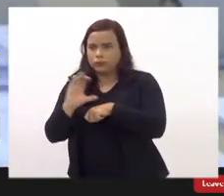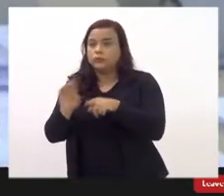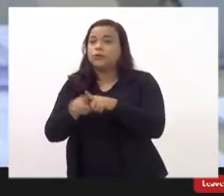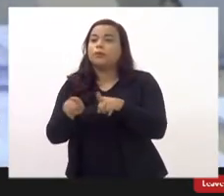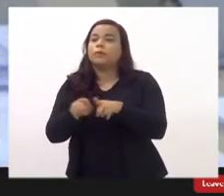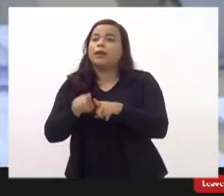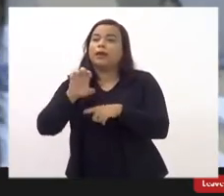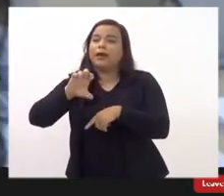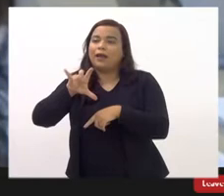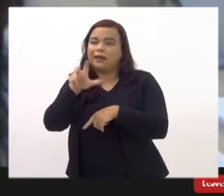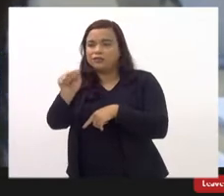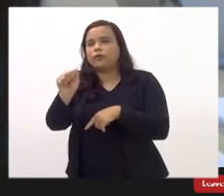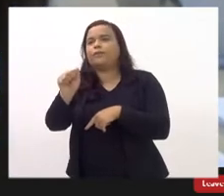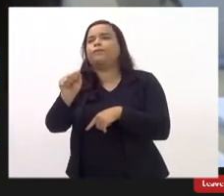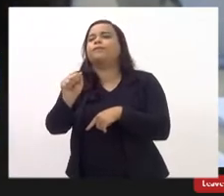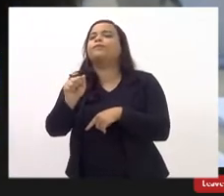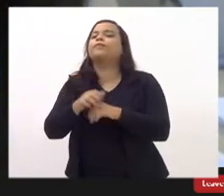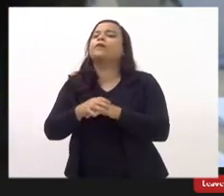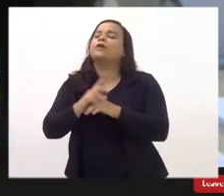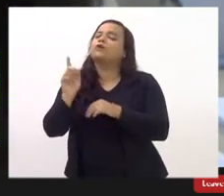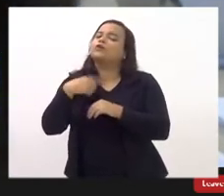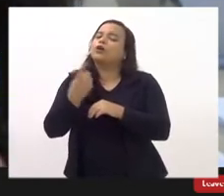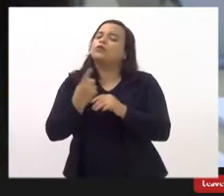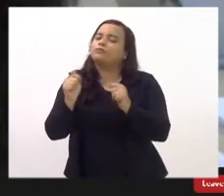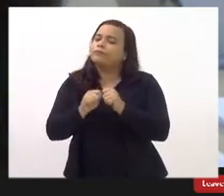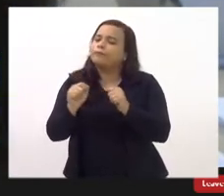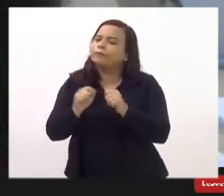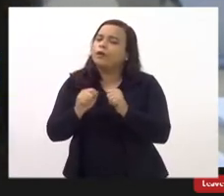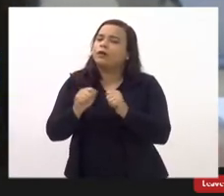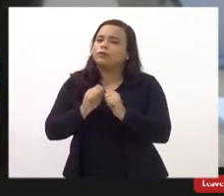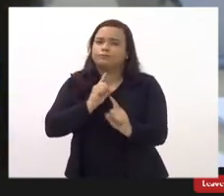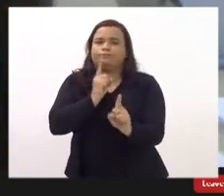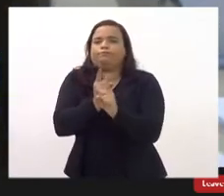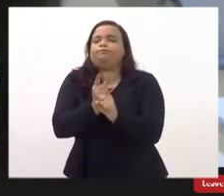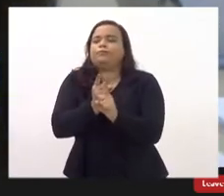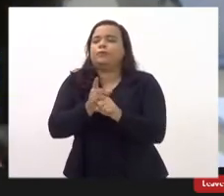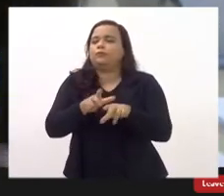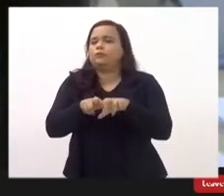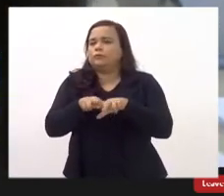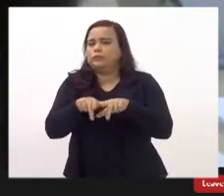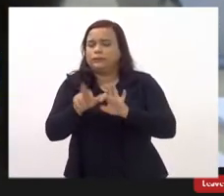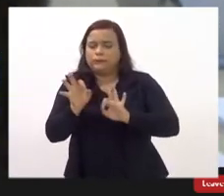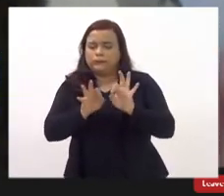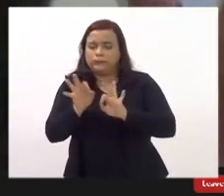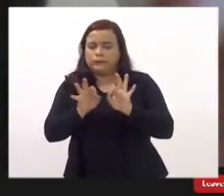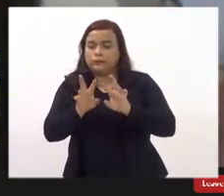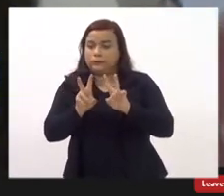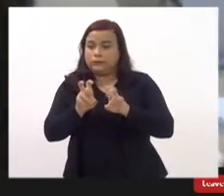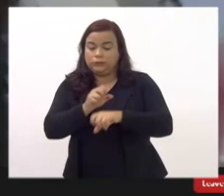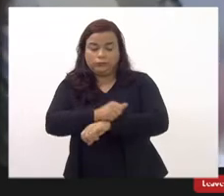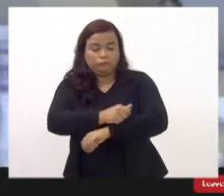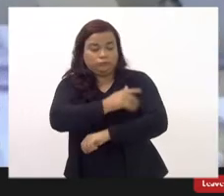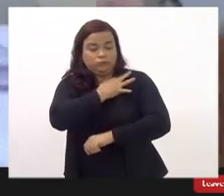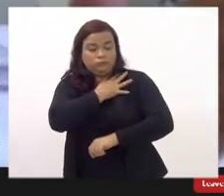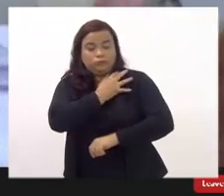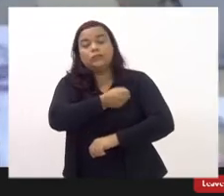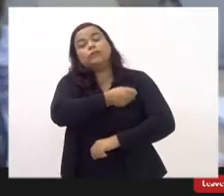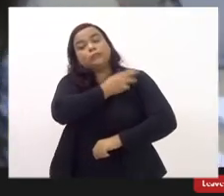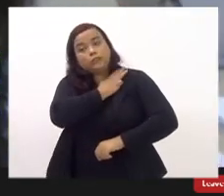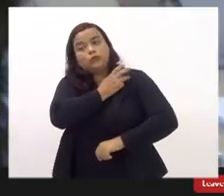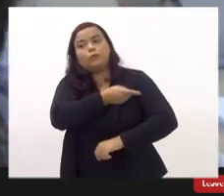gente fez um diagnóstico da situação socioeconômica desses alunos do ensino médio integrado. Então, eu estou pegando desse